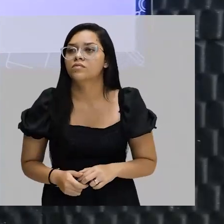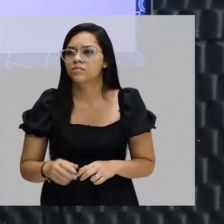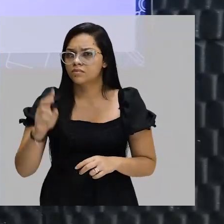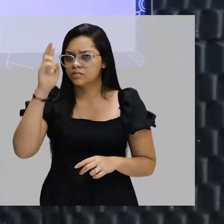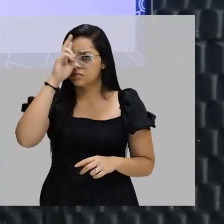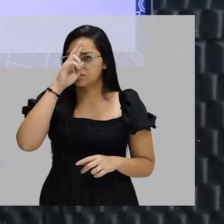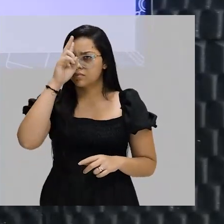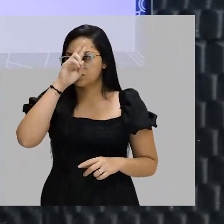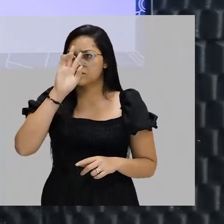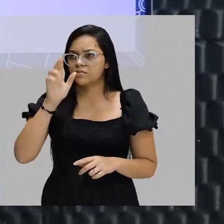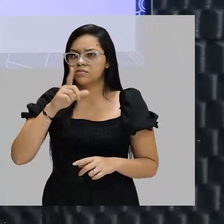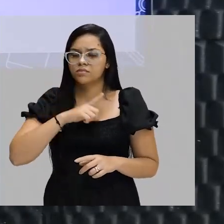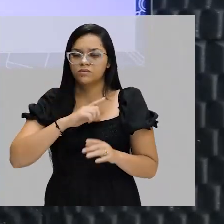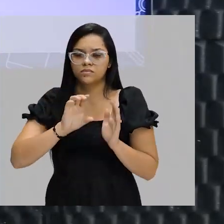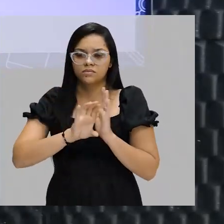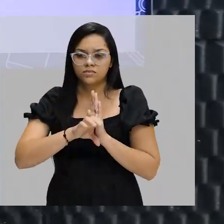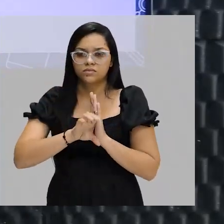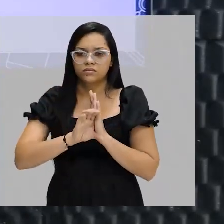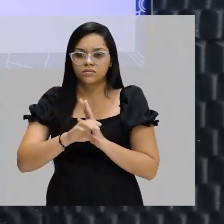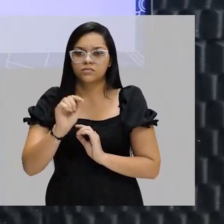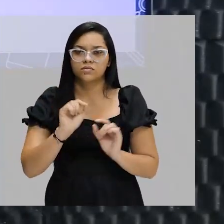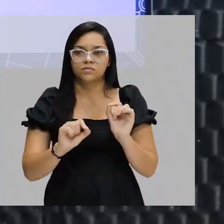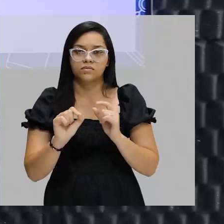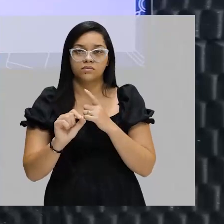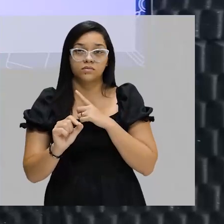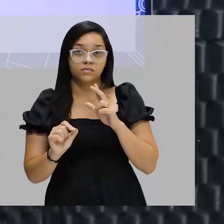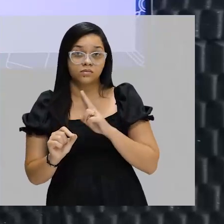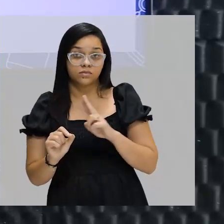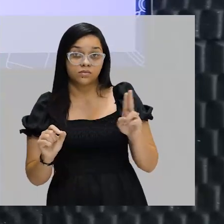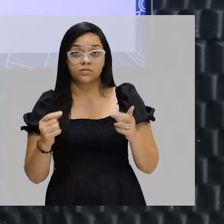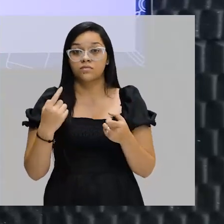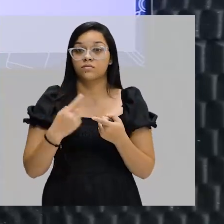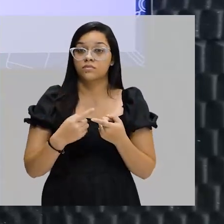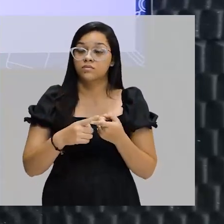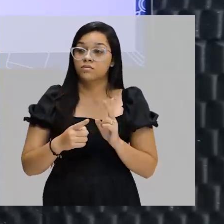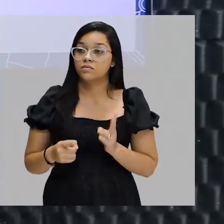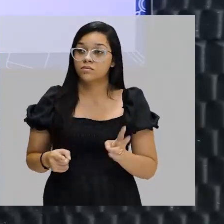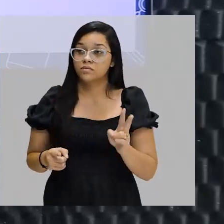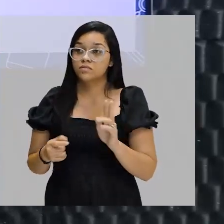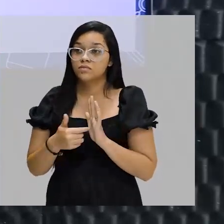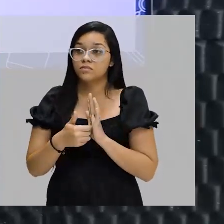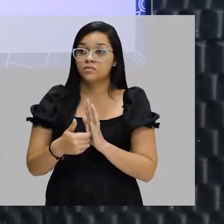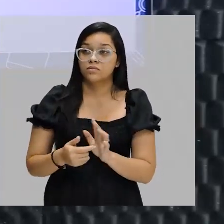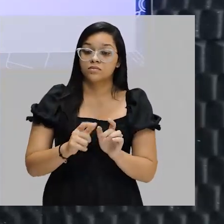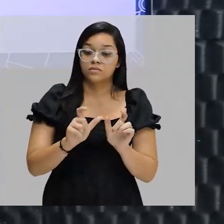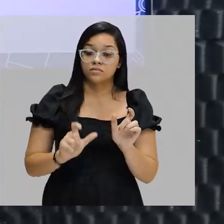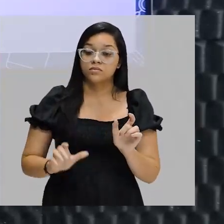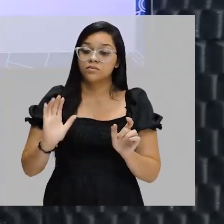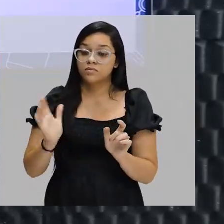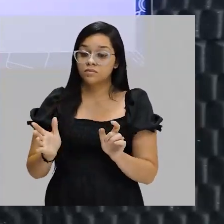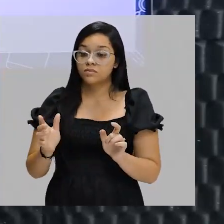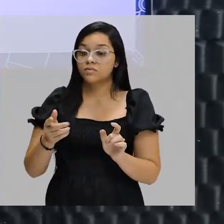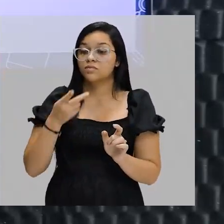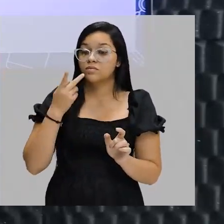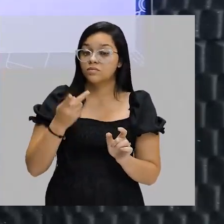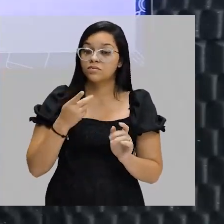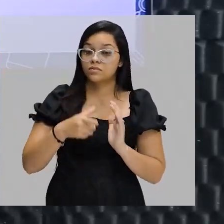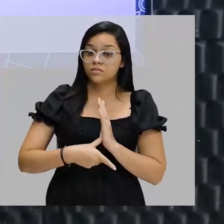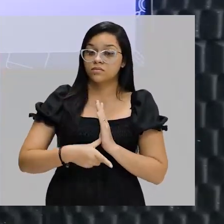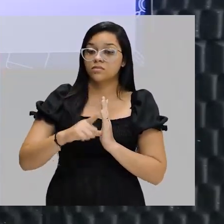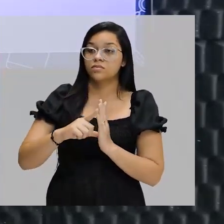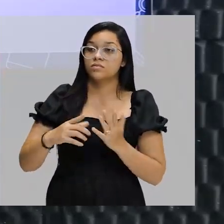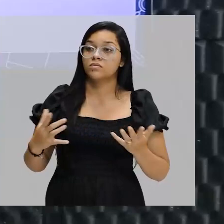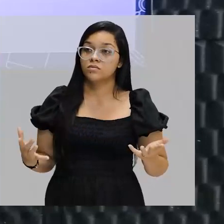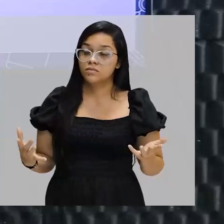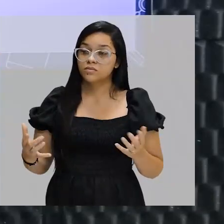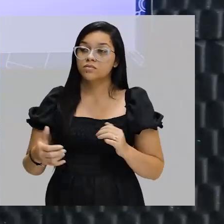Lembra que eu mencionei da definição que o pronome relativo tem esse nome porque ele sempre se refere a um termo que já foi citado anteriormente. Então,